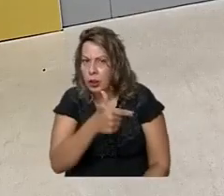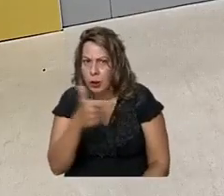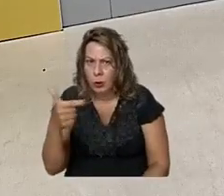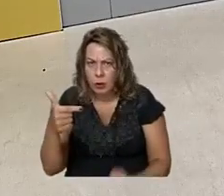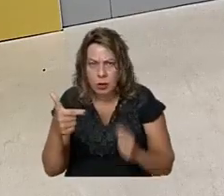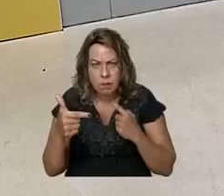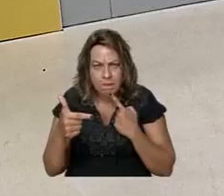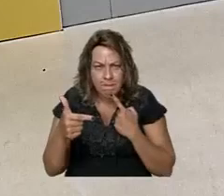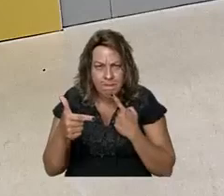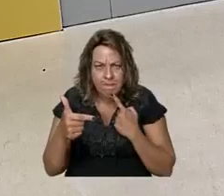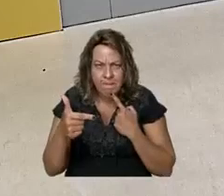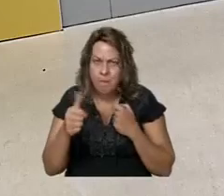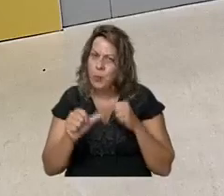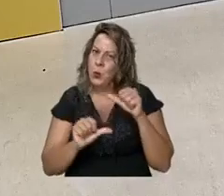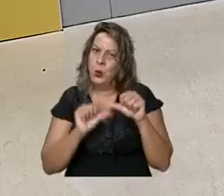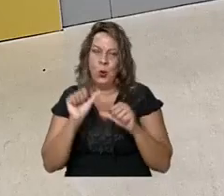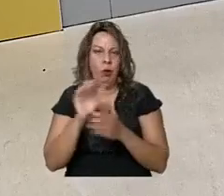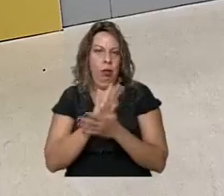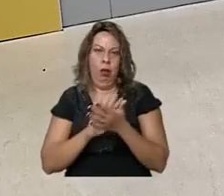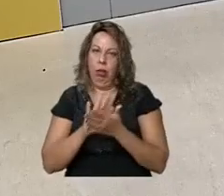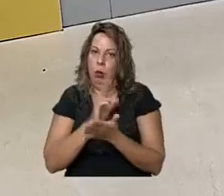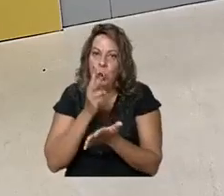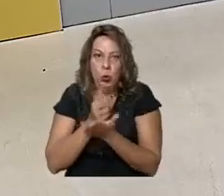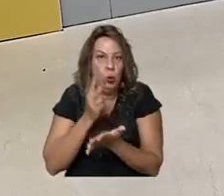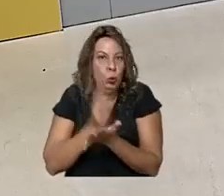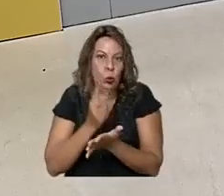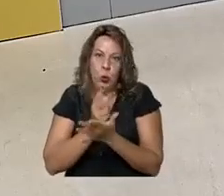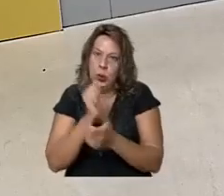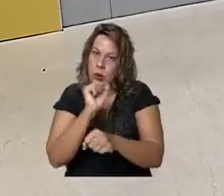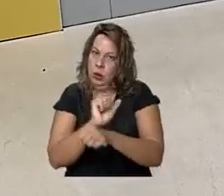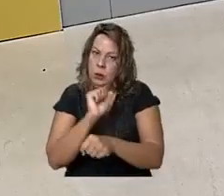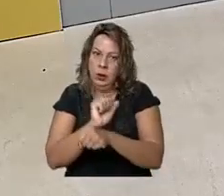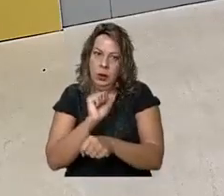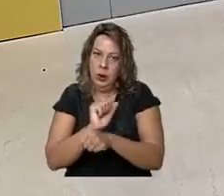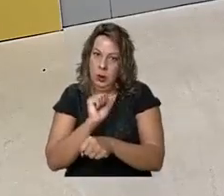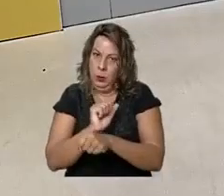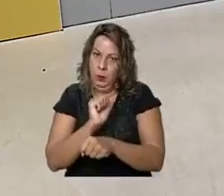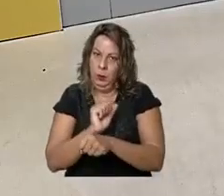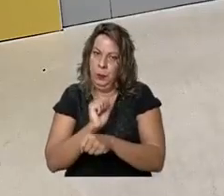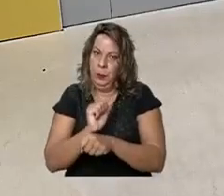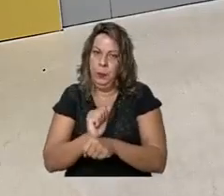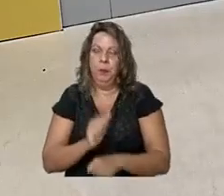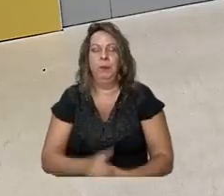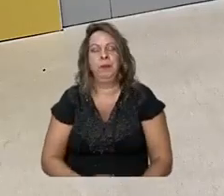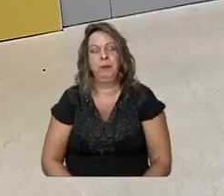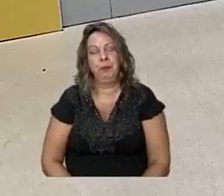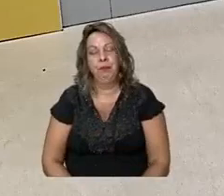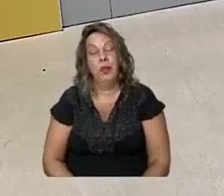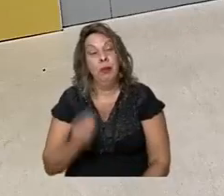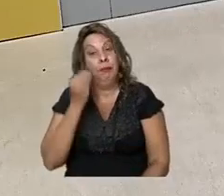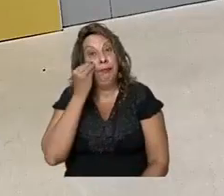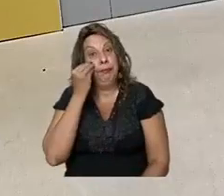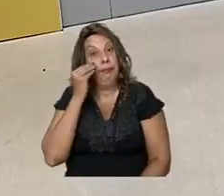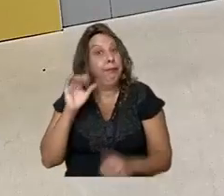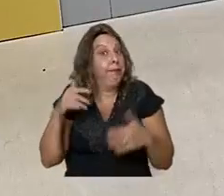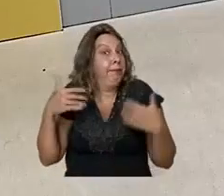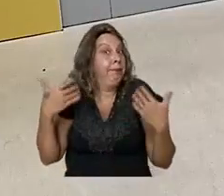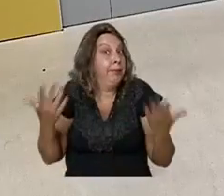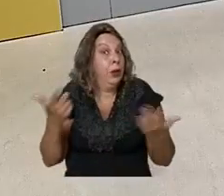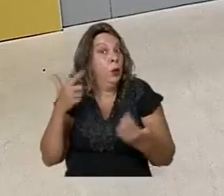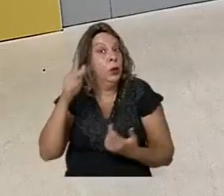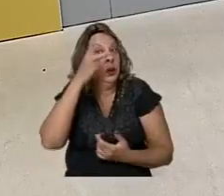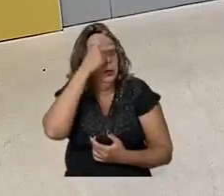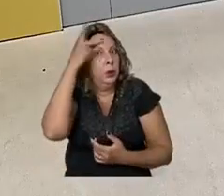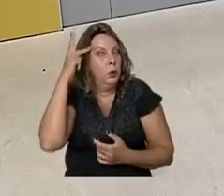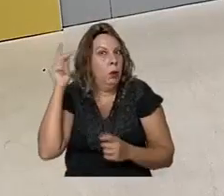22. Nada mudou, nada decidido. Pode chamar mais uma bolinha, Kátia, que ainda temos esperança de ver mais gente